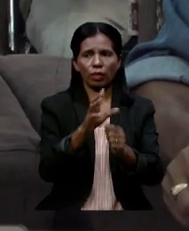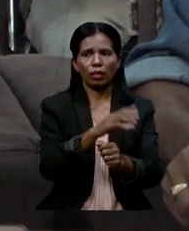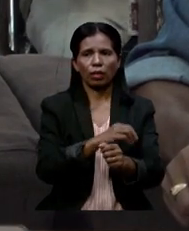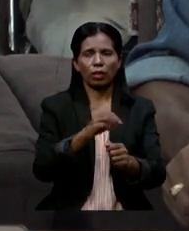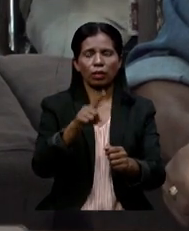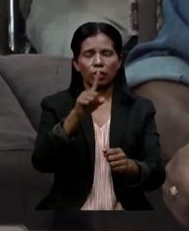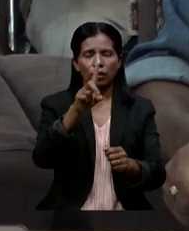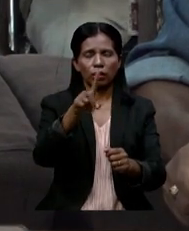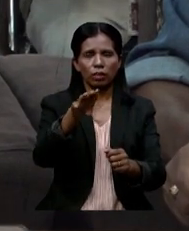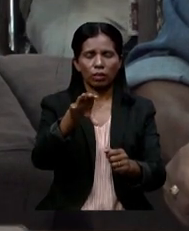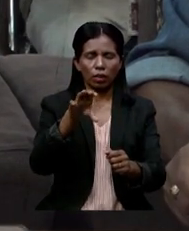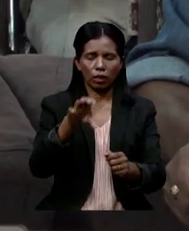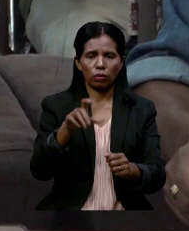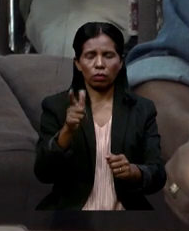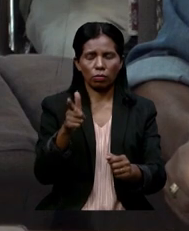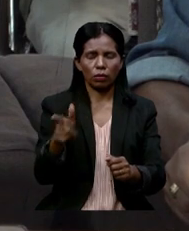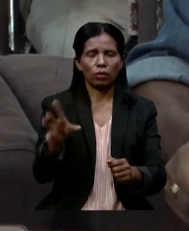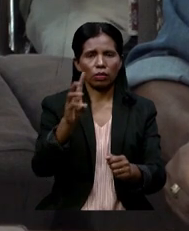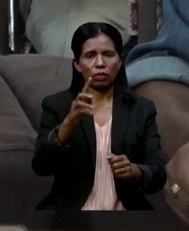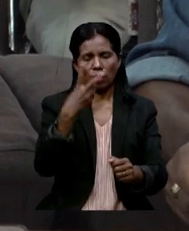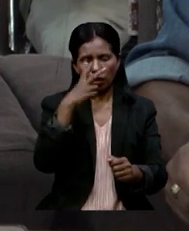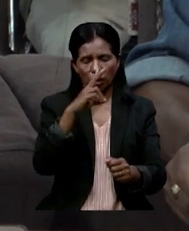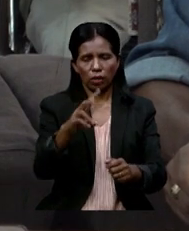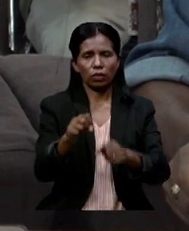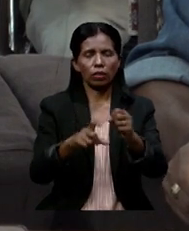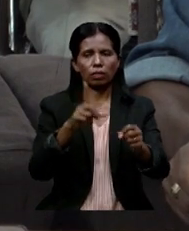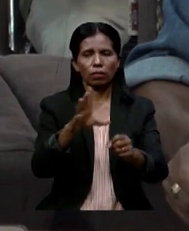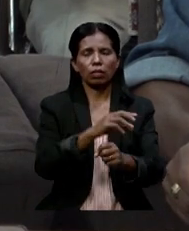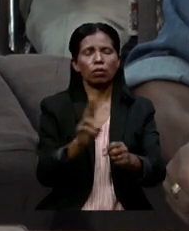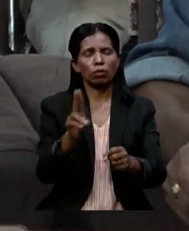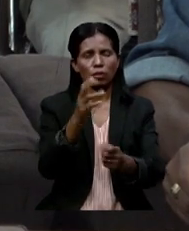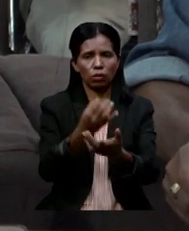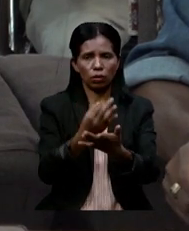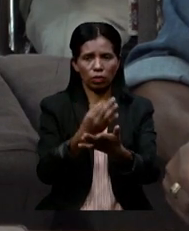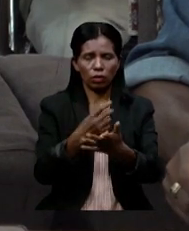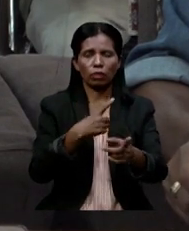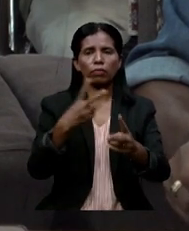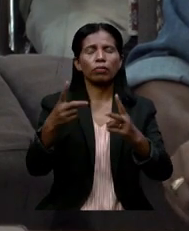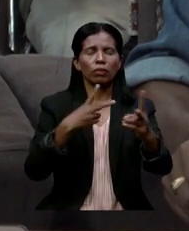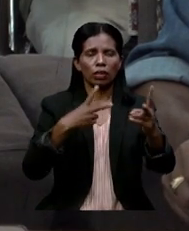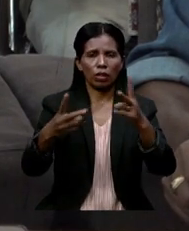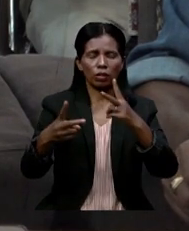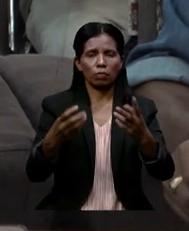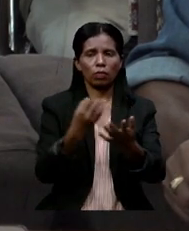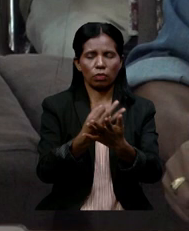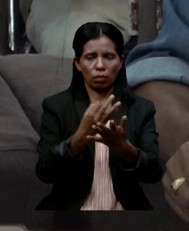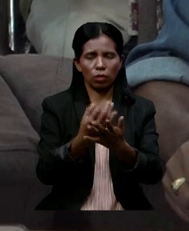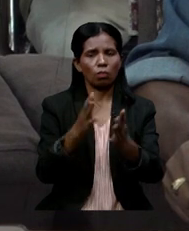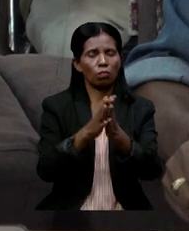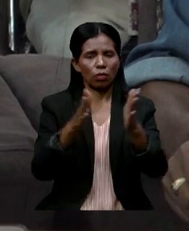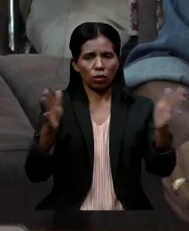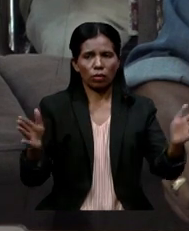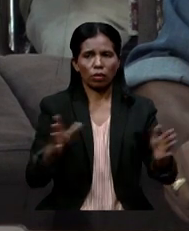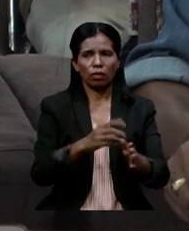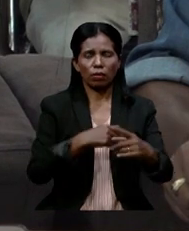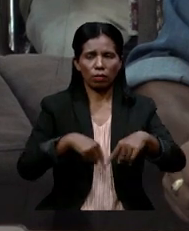121 pessoas, tur cidade civil e haré gastos para a delegação do Estado de Timor-Leste viagem para Abu Dhabi, o orçamento bot teves. Ba